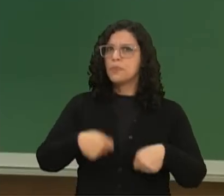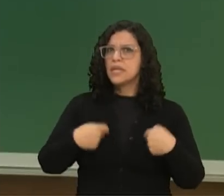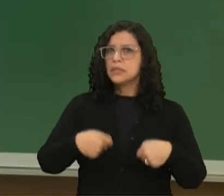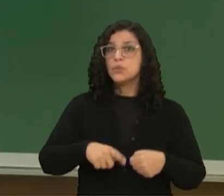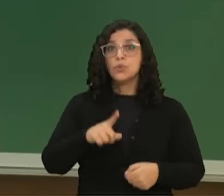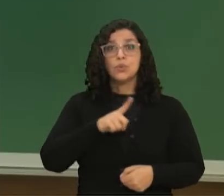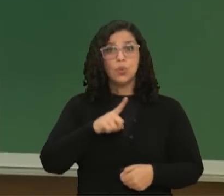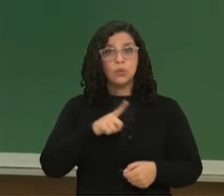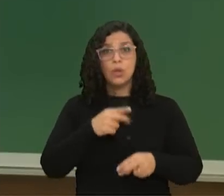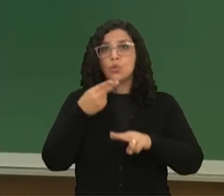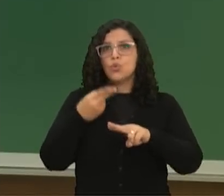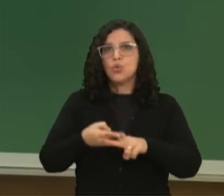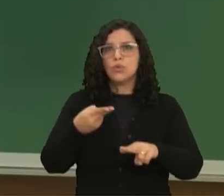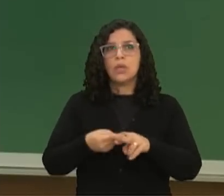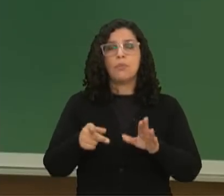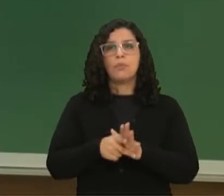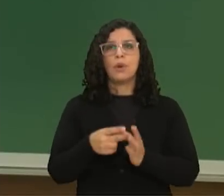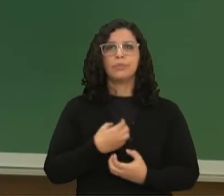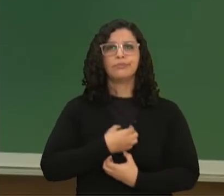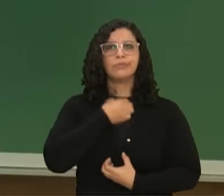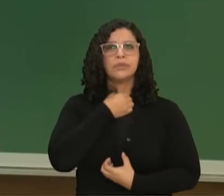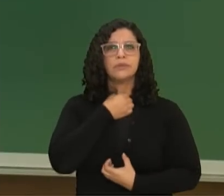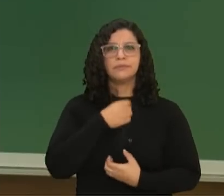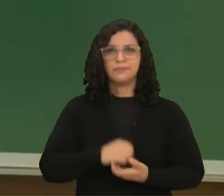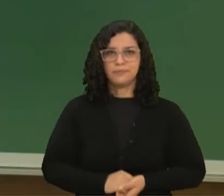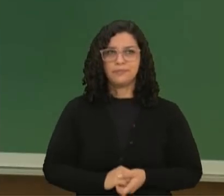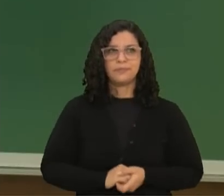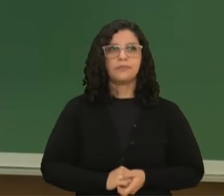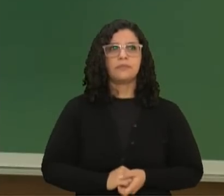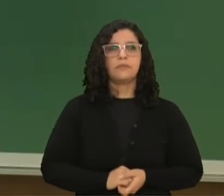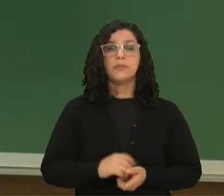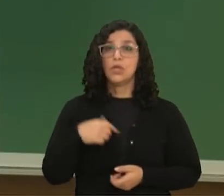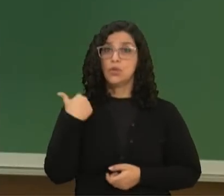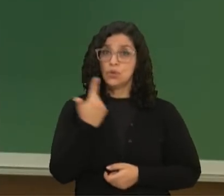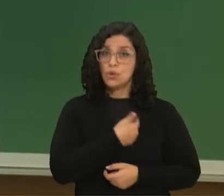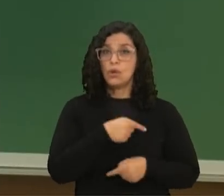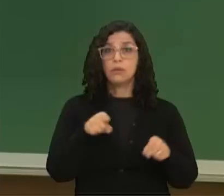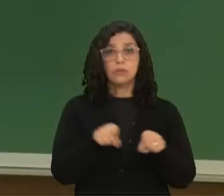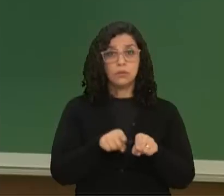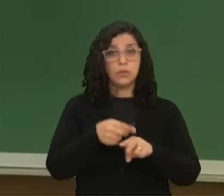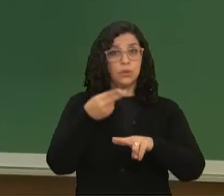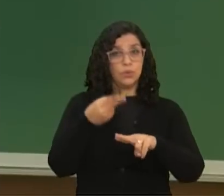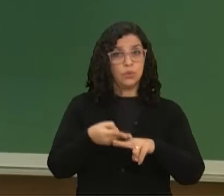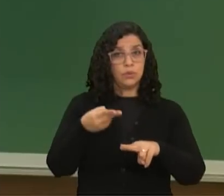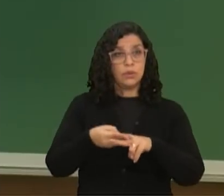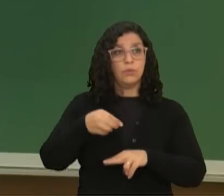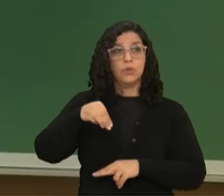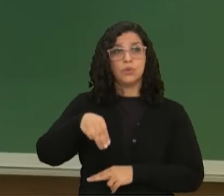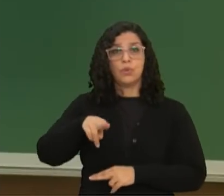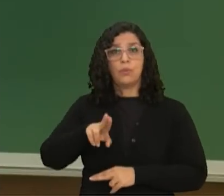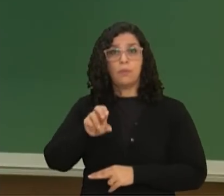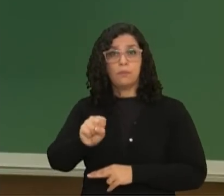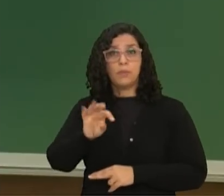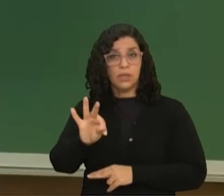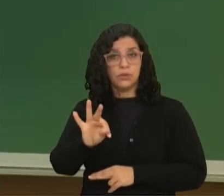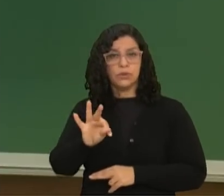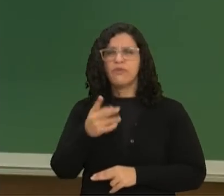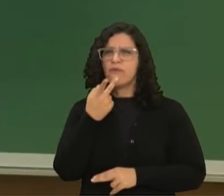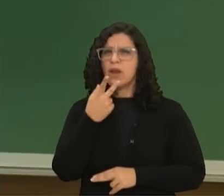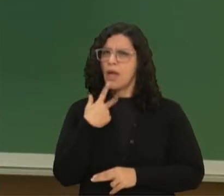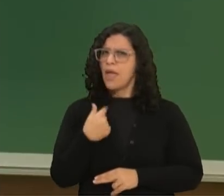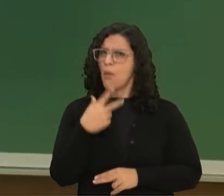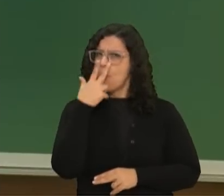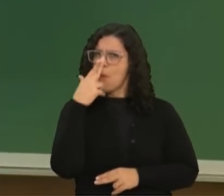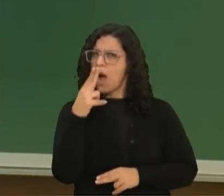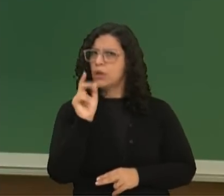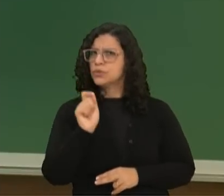ou tenho que usar esta gravata. Nós também usamos o must para expressar uma dedução. Quando